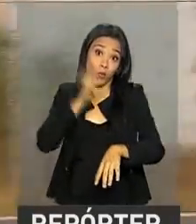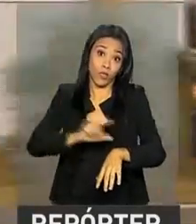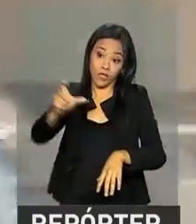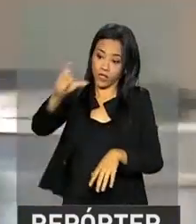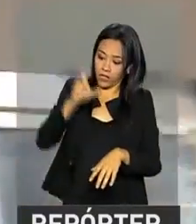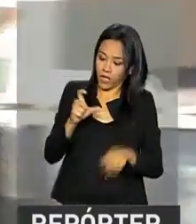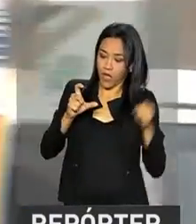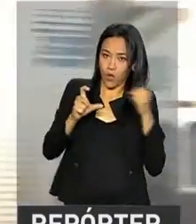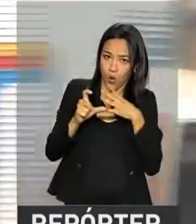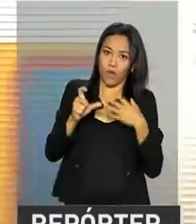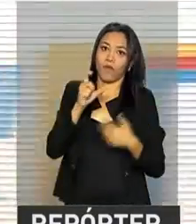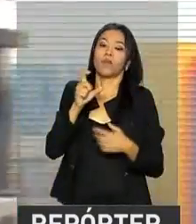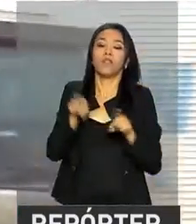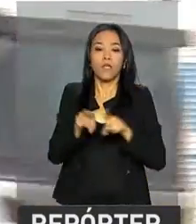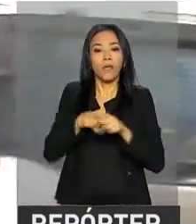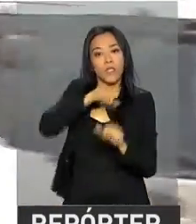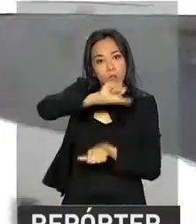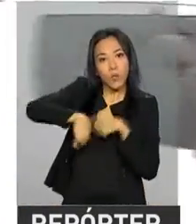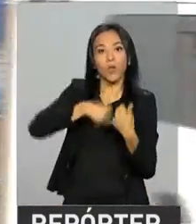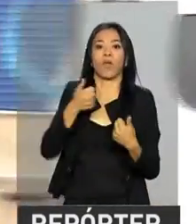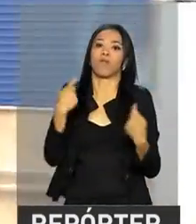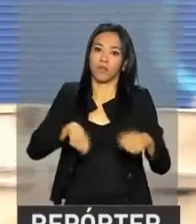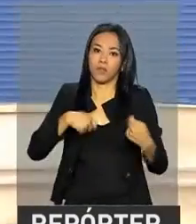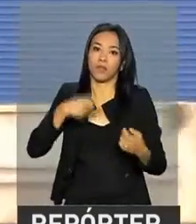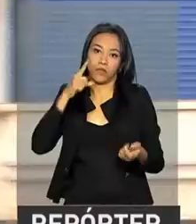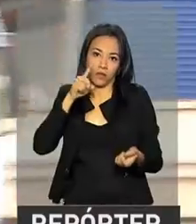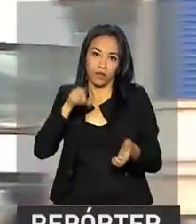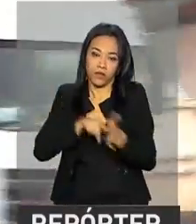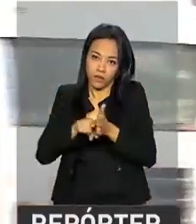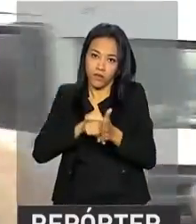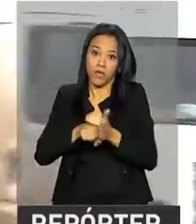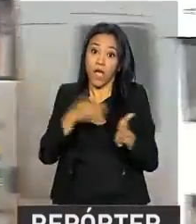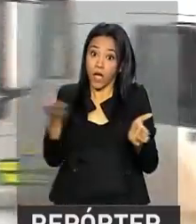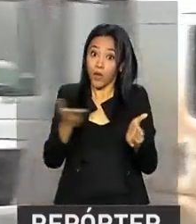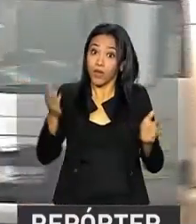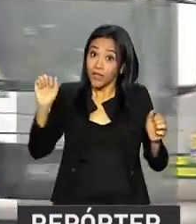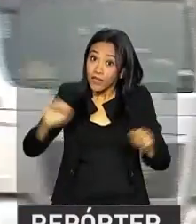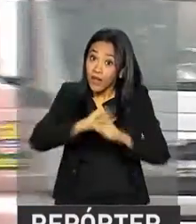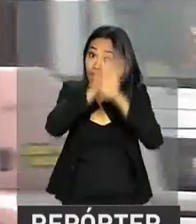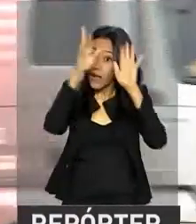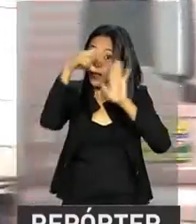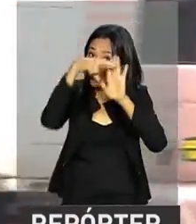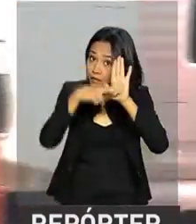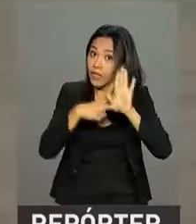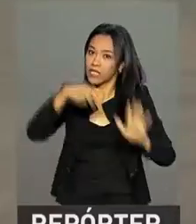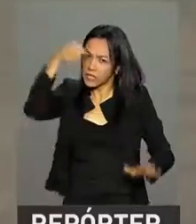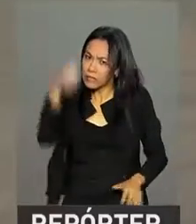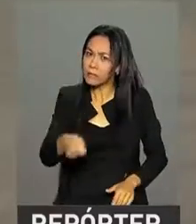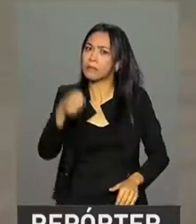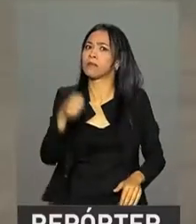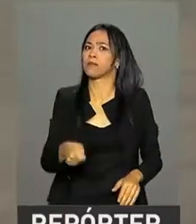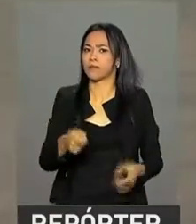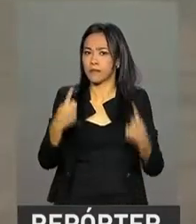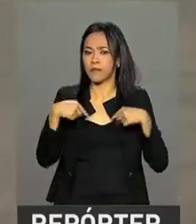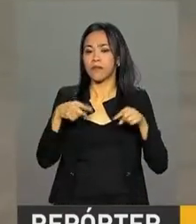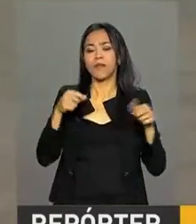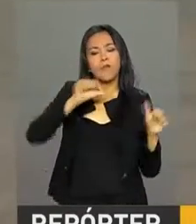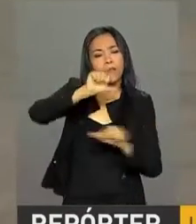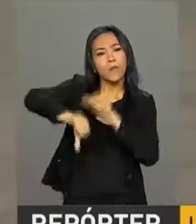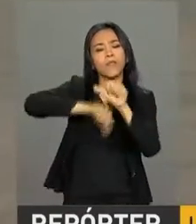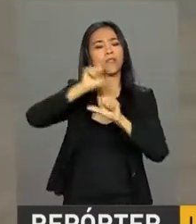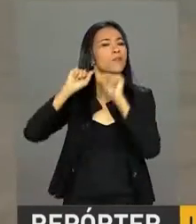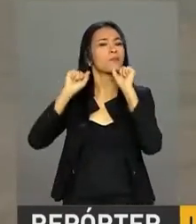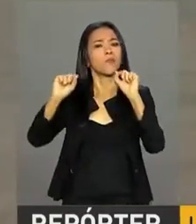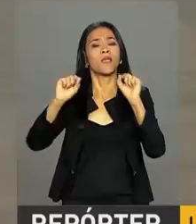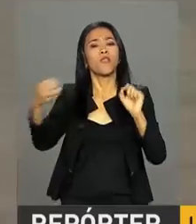habilitação agora as regras para esse processo ficarão mais claras exigentes entre as mudanças estão